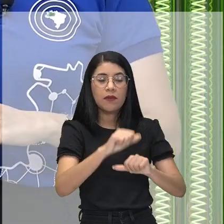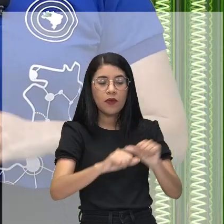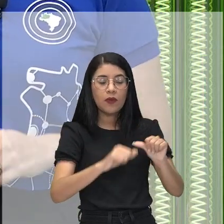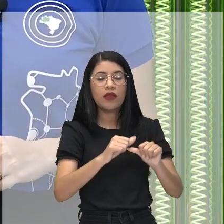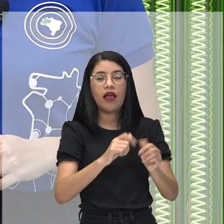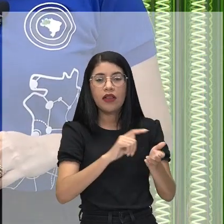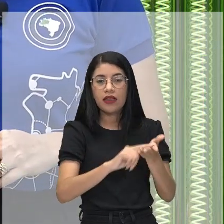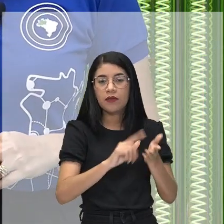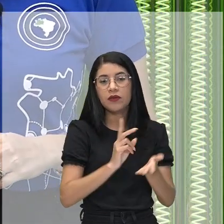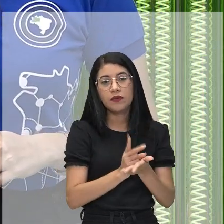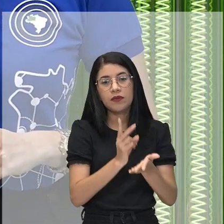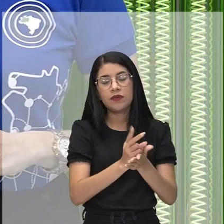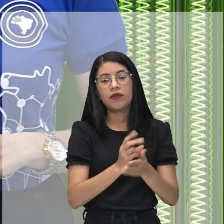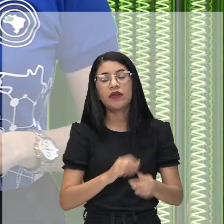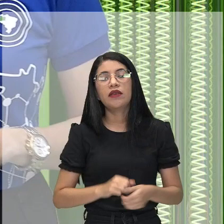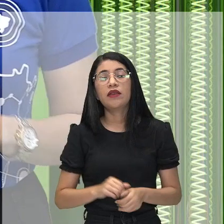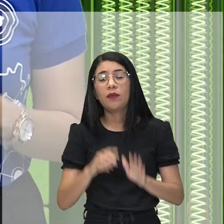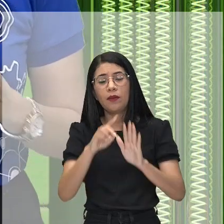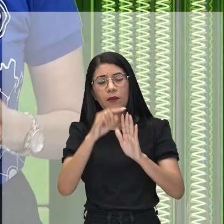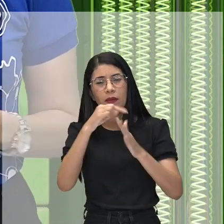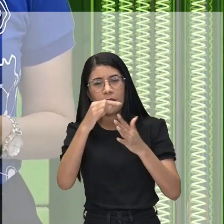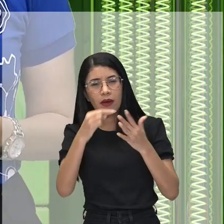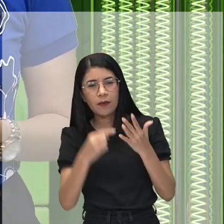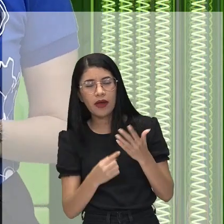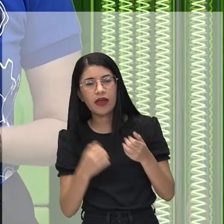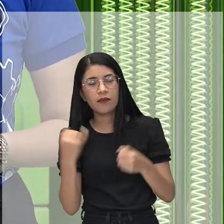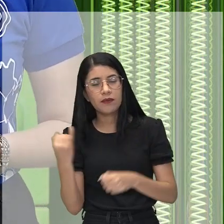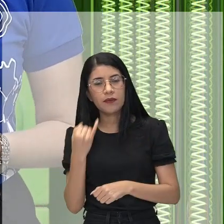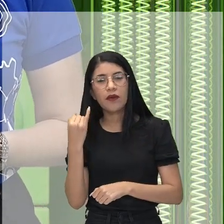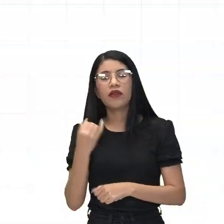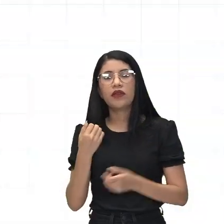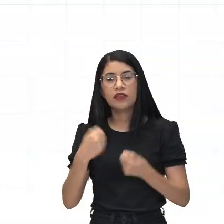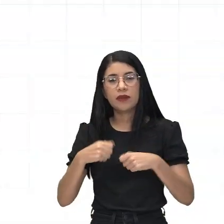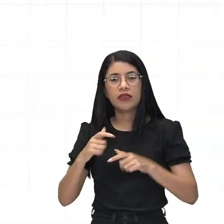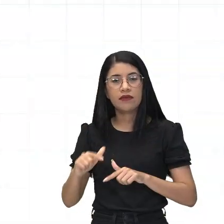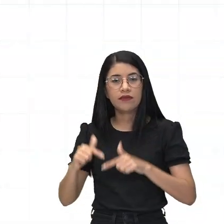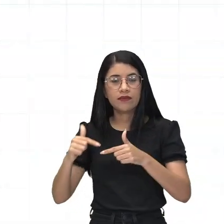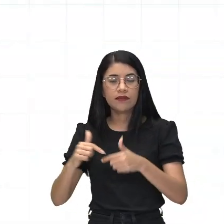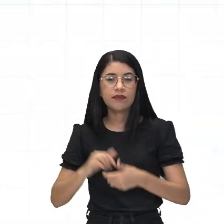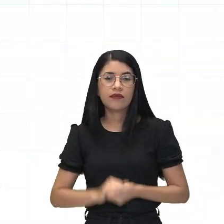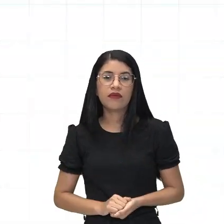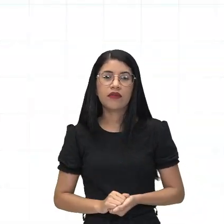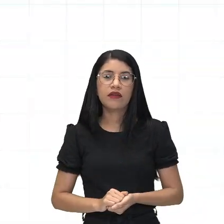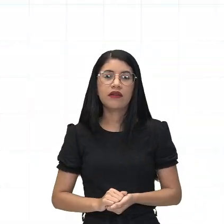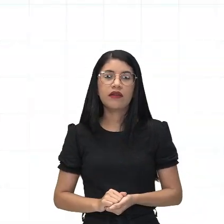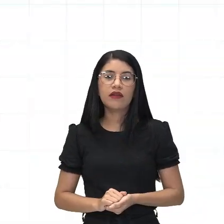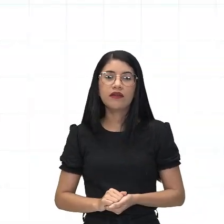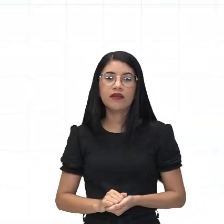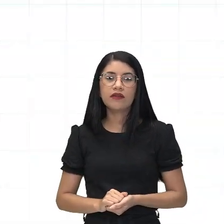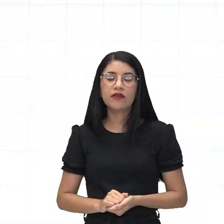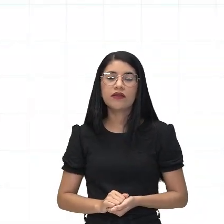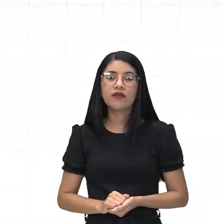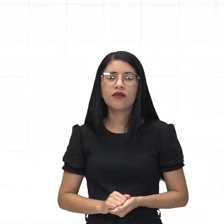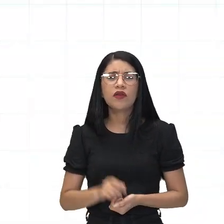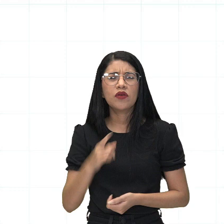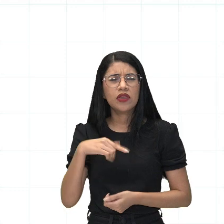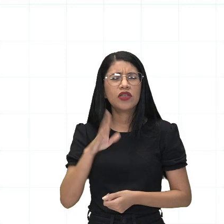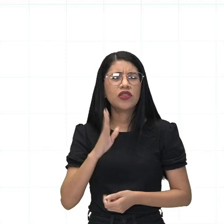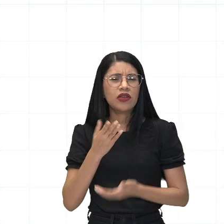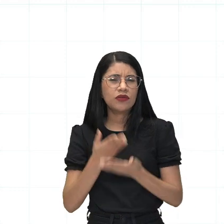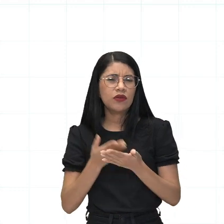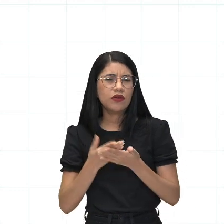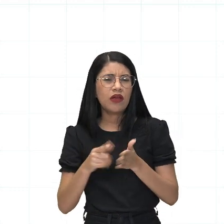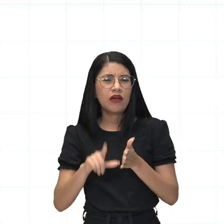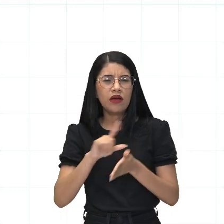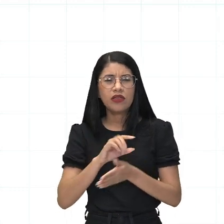medidas importantes aí que a gente precisa realizar. Vocês já devem ter falado na febre do